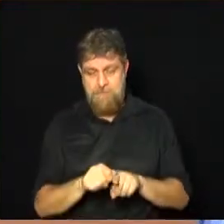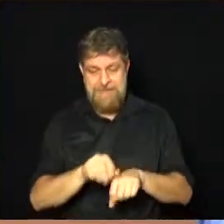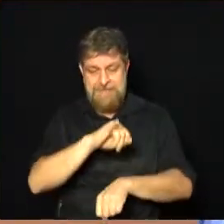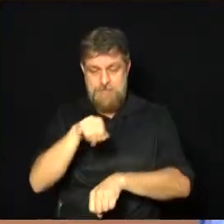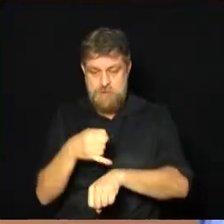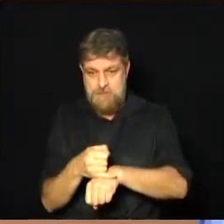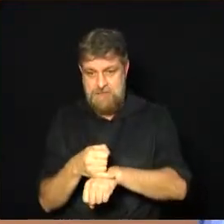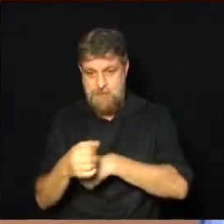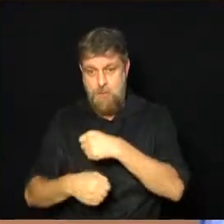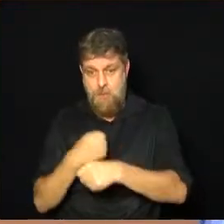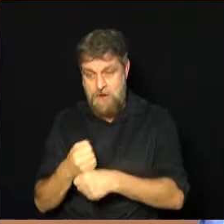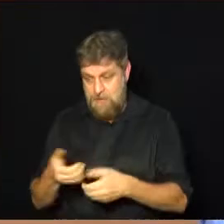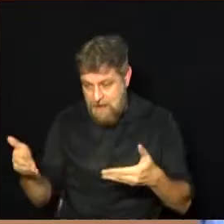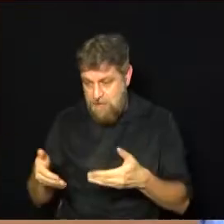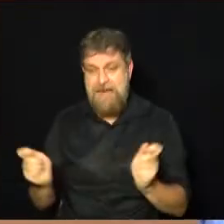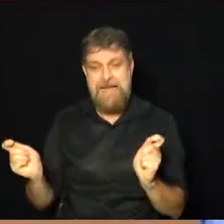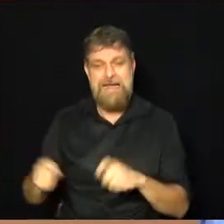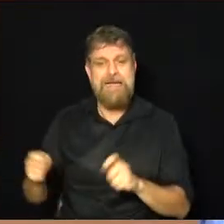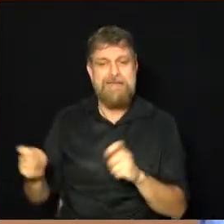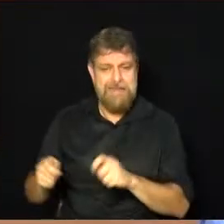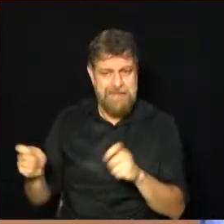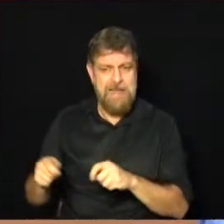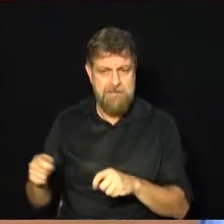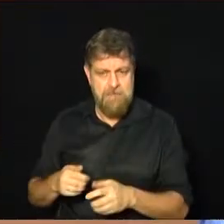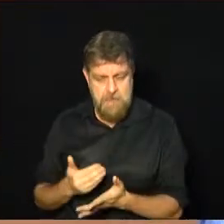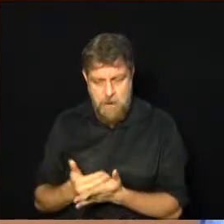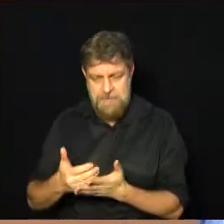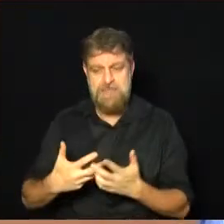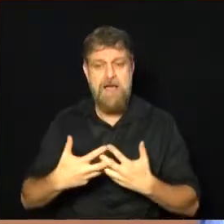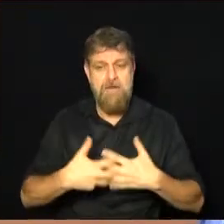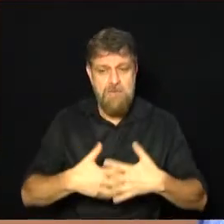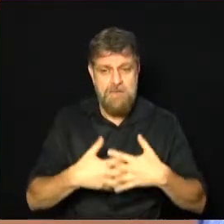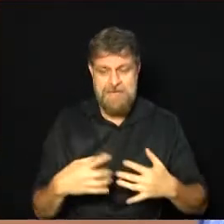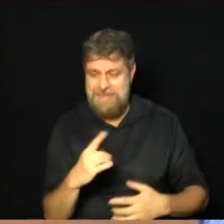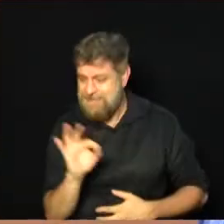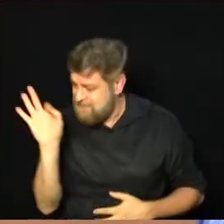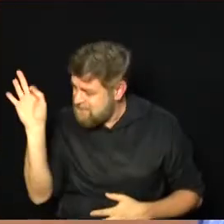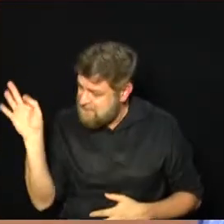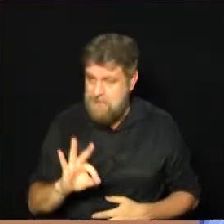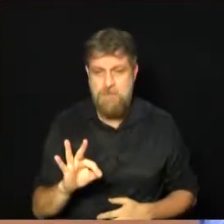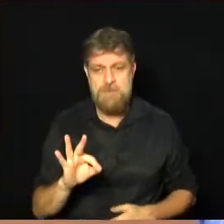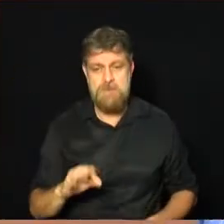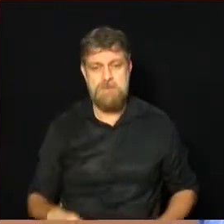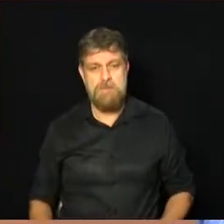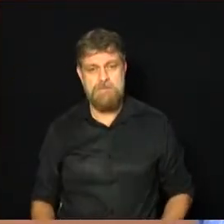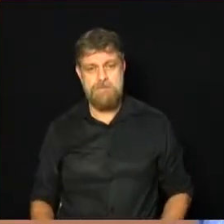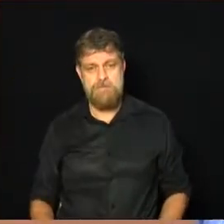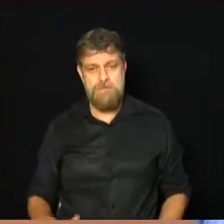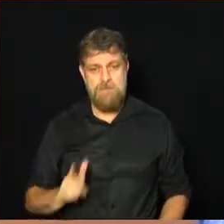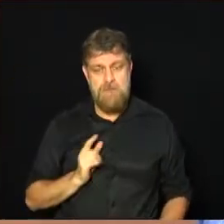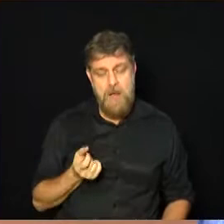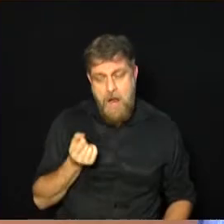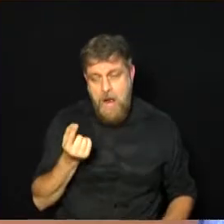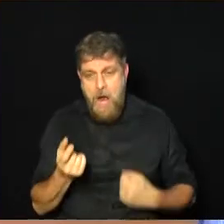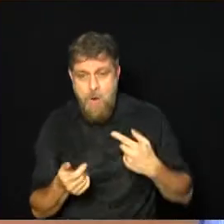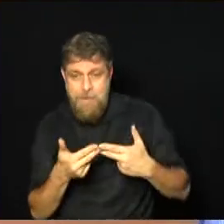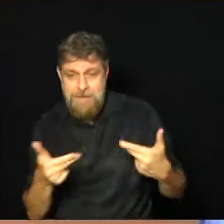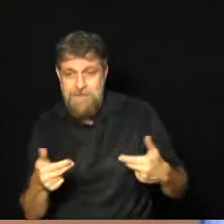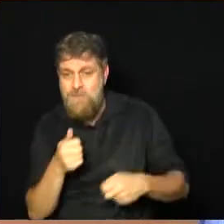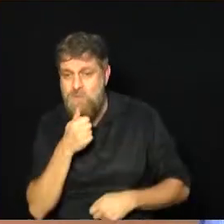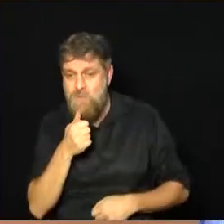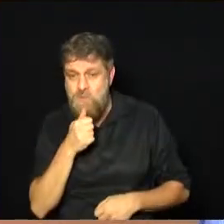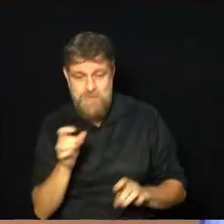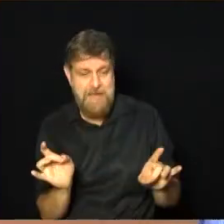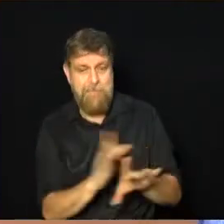desse ano, isso seria possível. Isso que significa ser o sistema 100% operacional, né? E com algumas coisas por fazer, que não